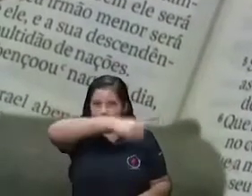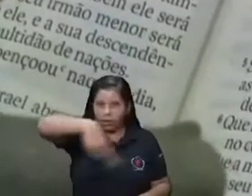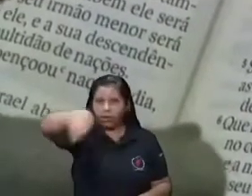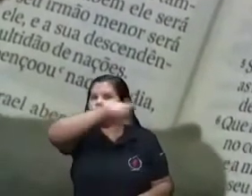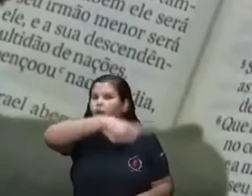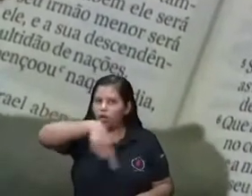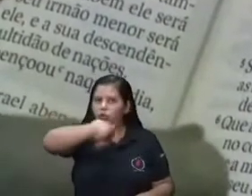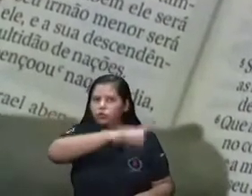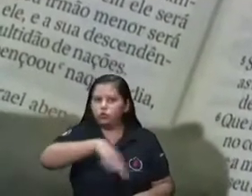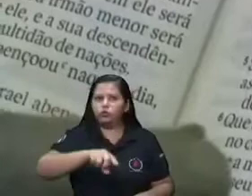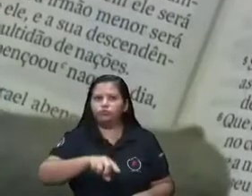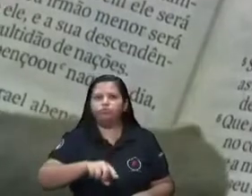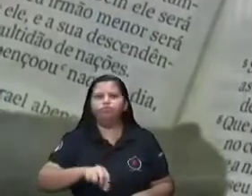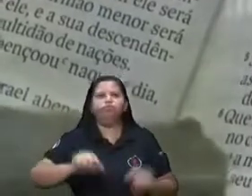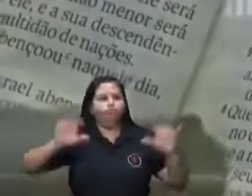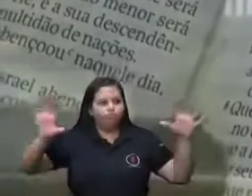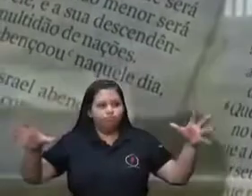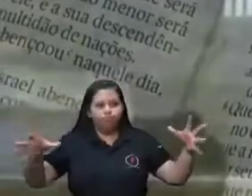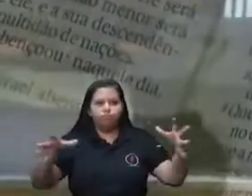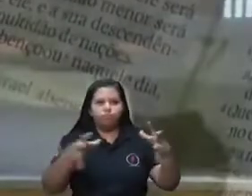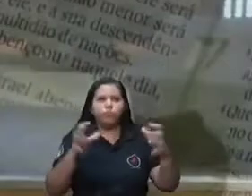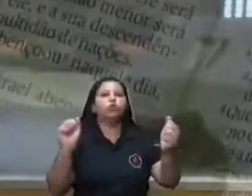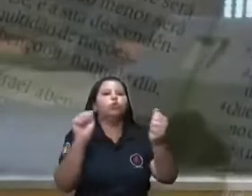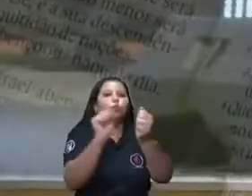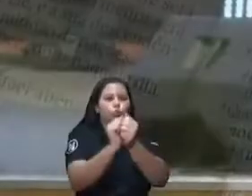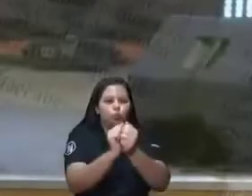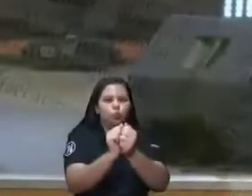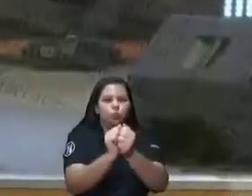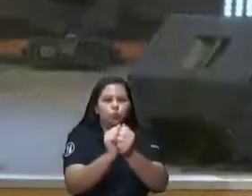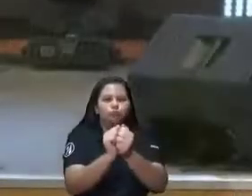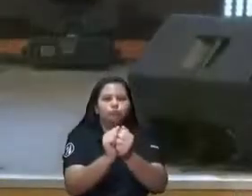e eu lhes farei saber